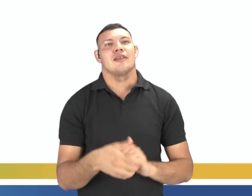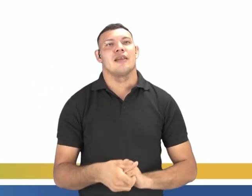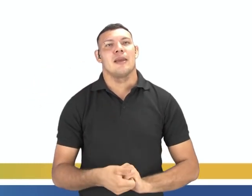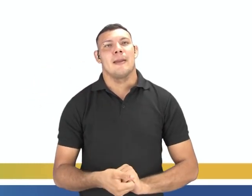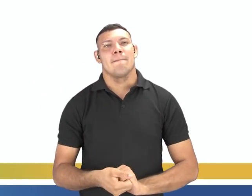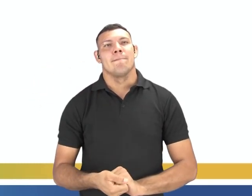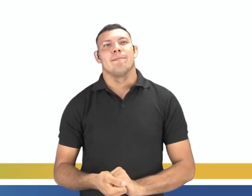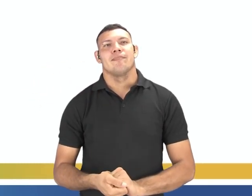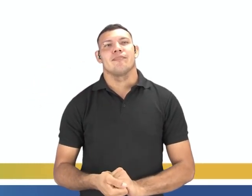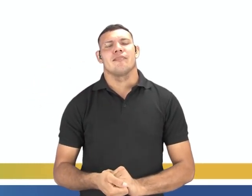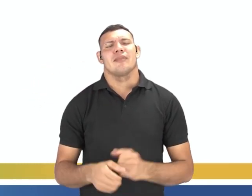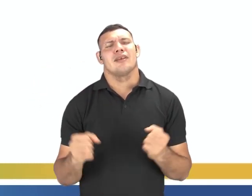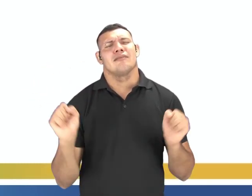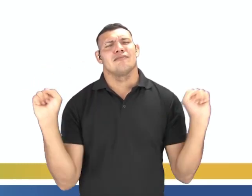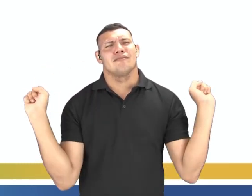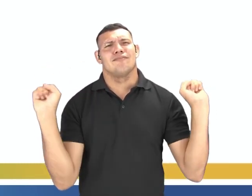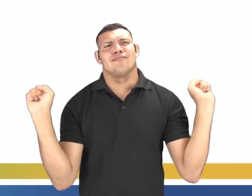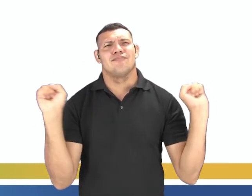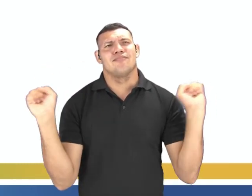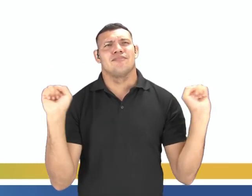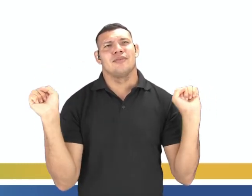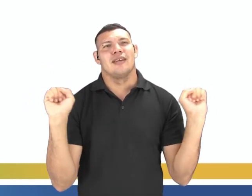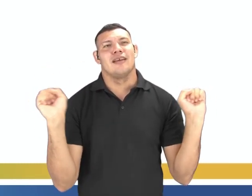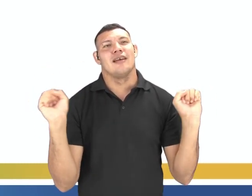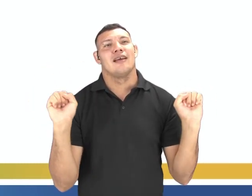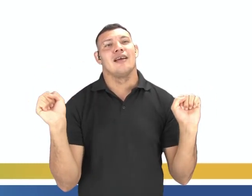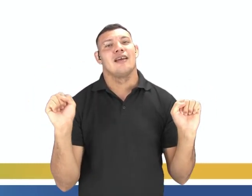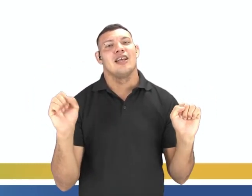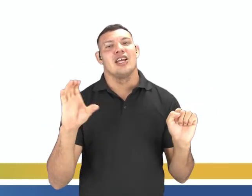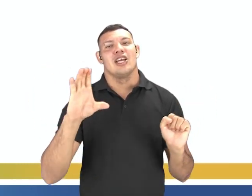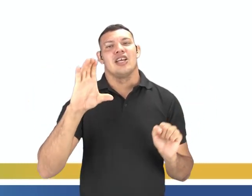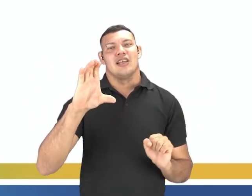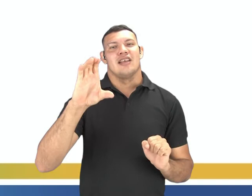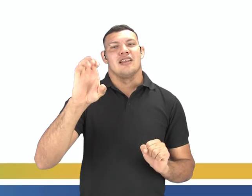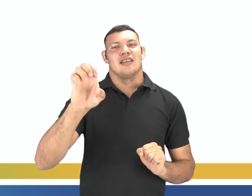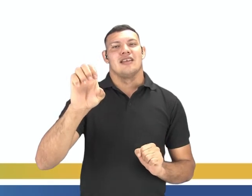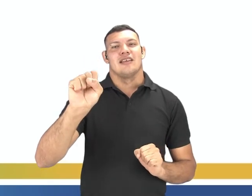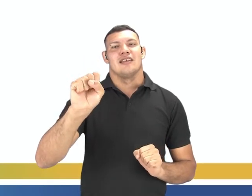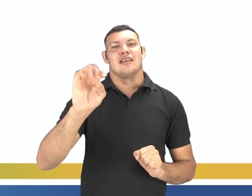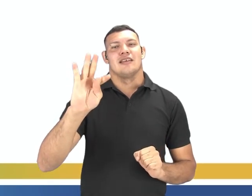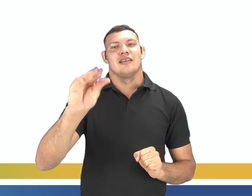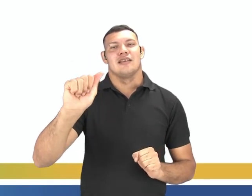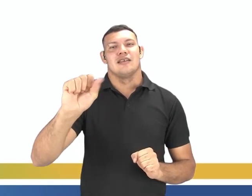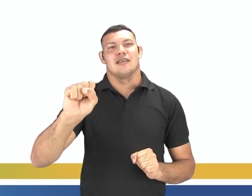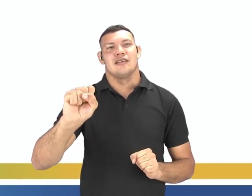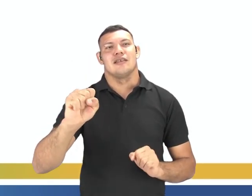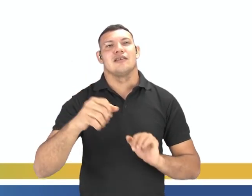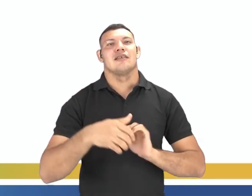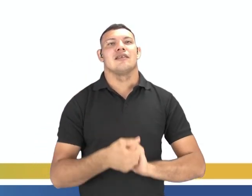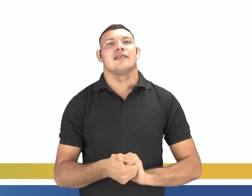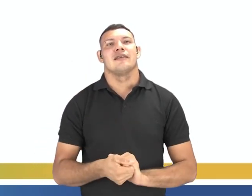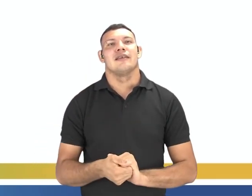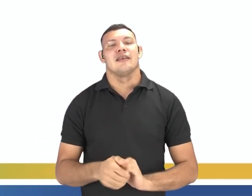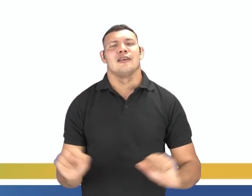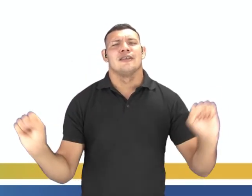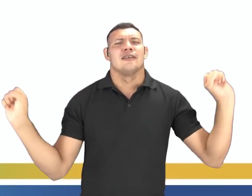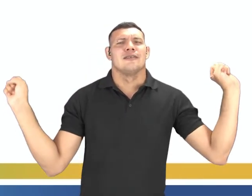Adoramos cestas. Eu adoro cestas de café da manhã. Você também, né?